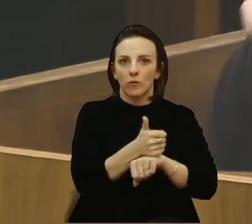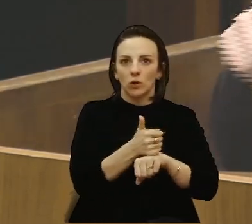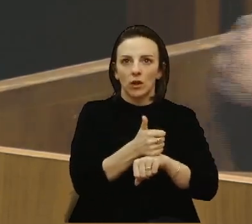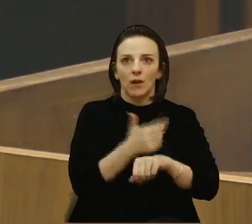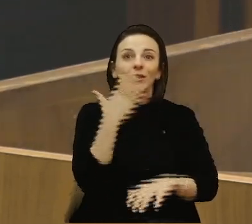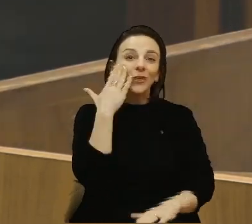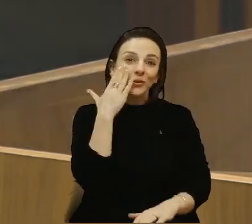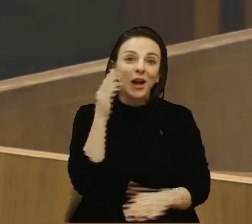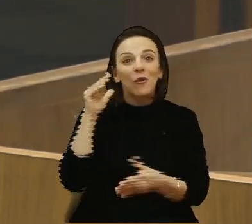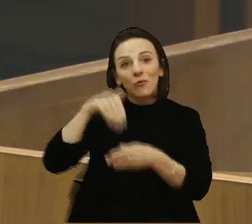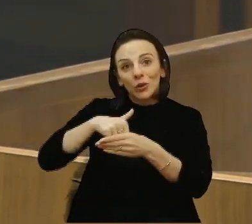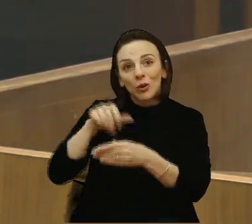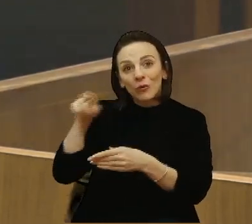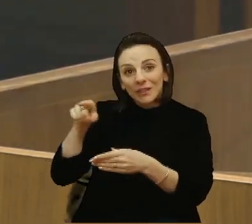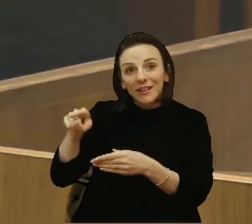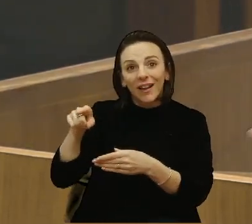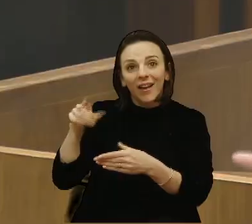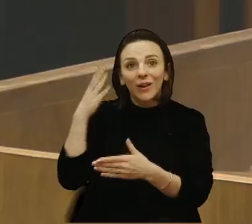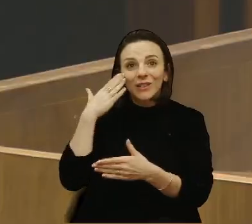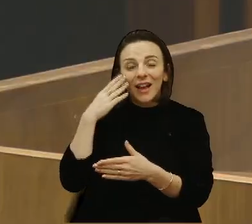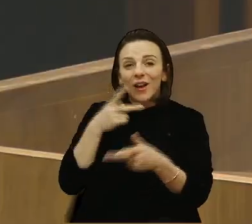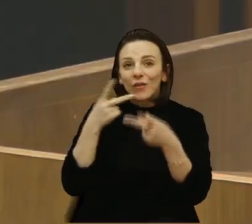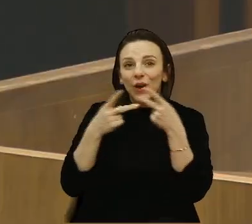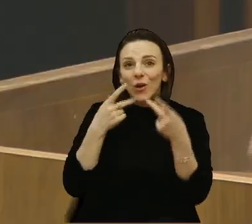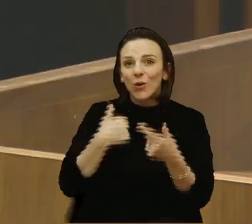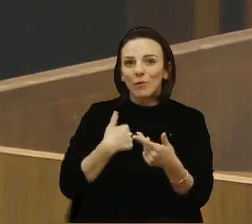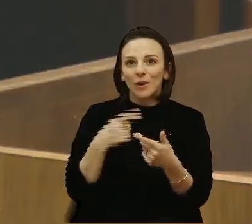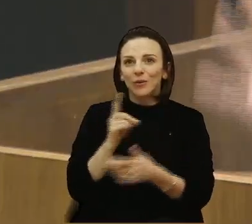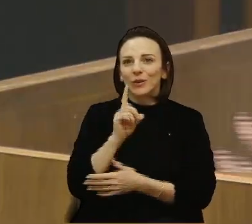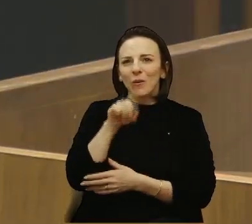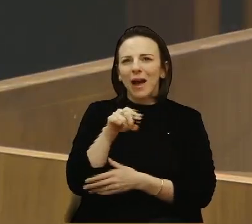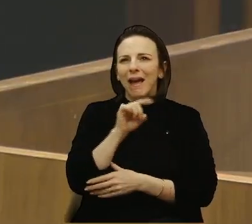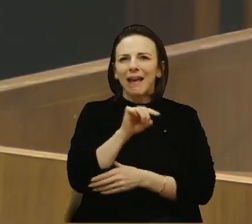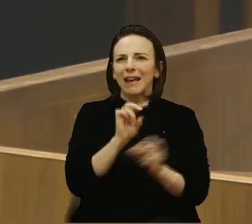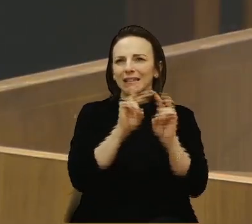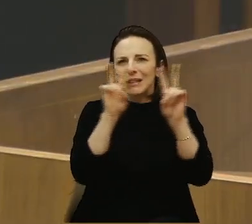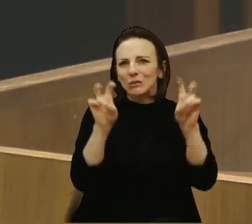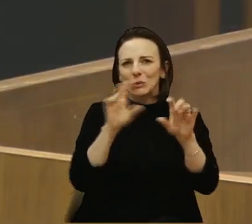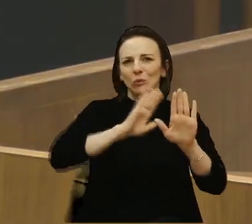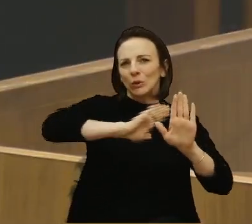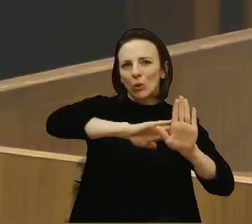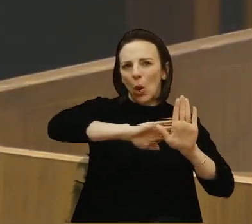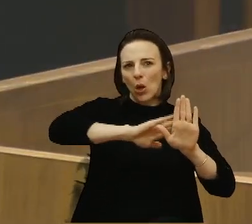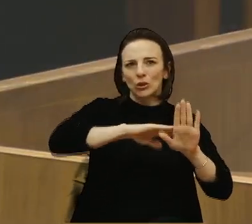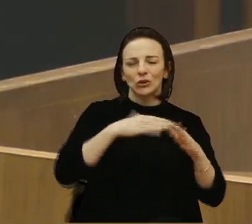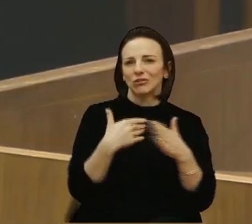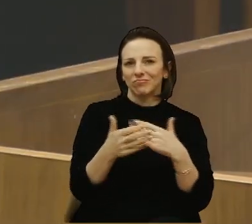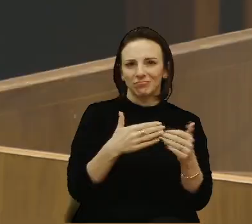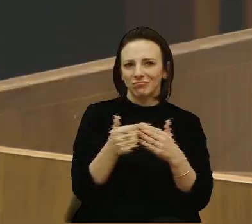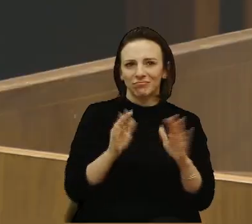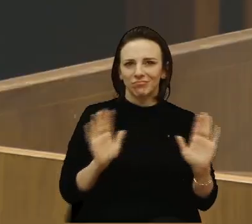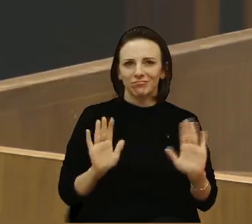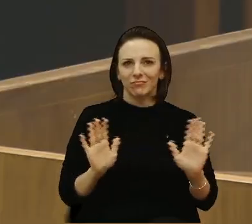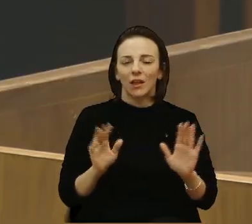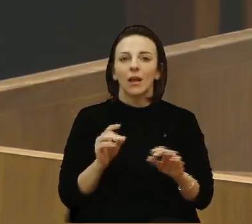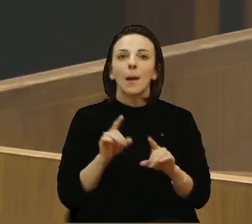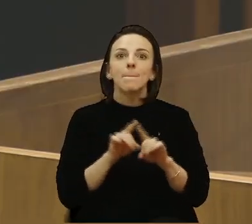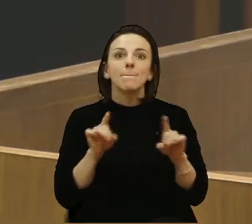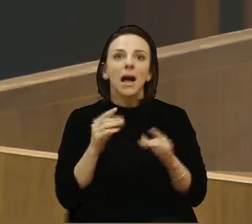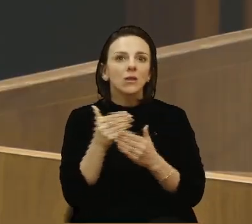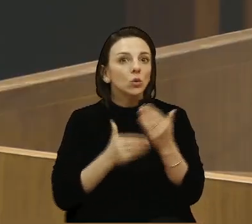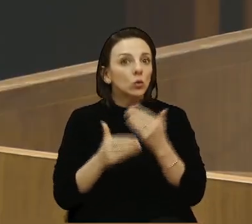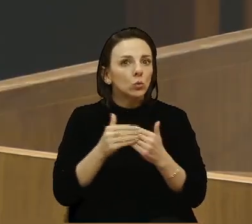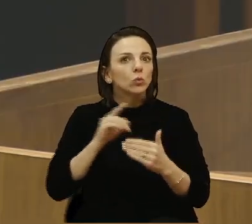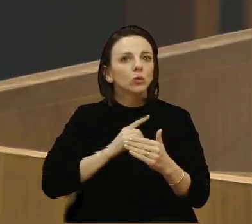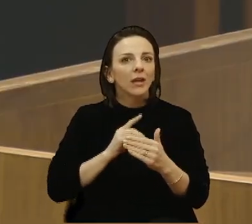senhor, que vieram falar comigo. E aí não é essa a questão, não é a questão ideológica, é que para tudo tem limite, vereador Libardi, já vou lhe dar o seu